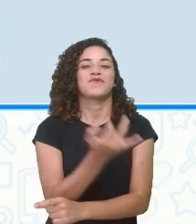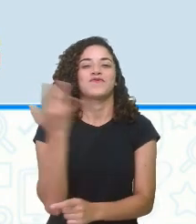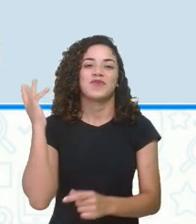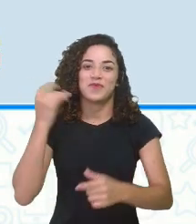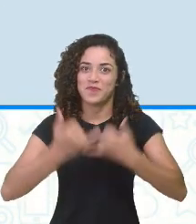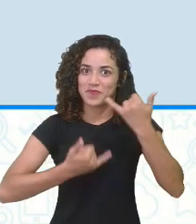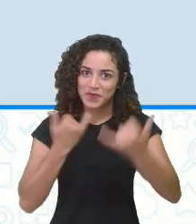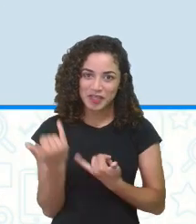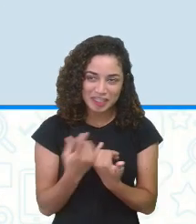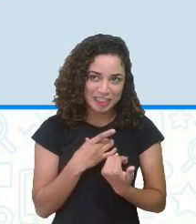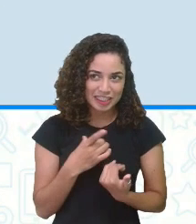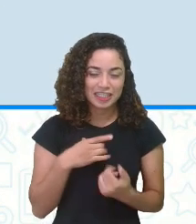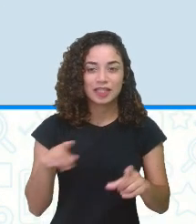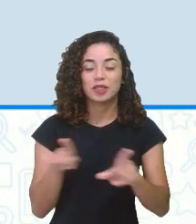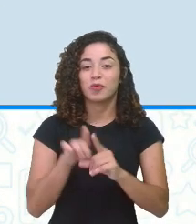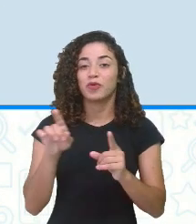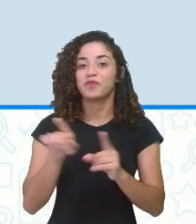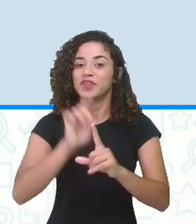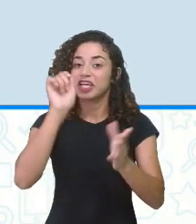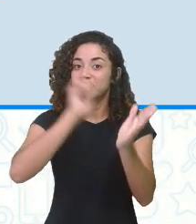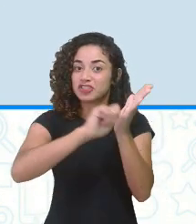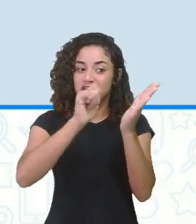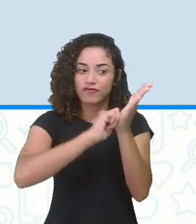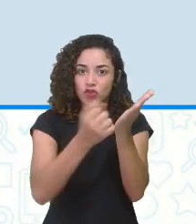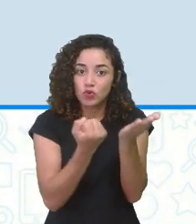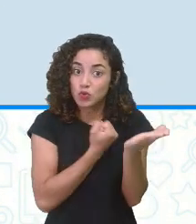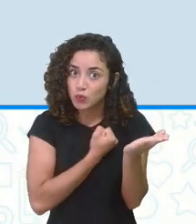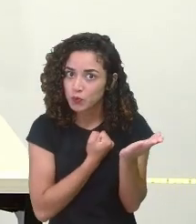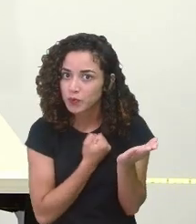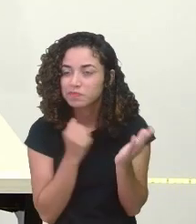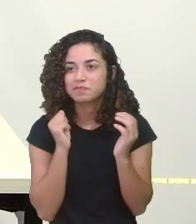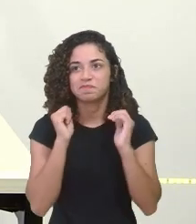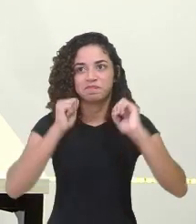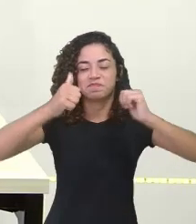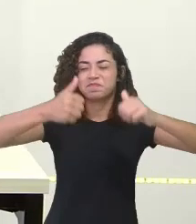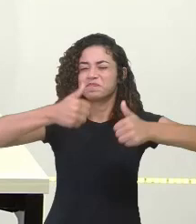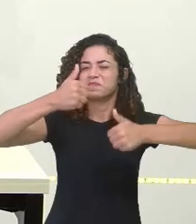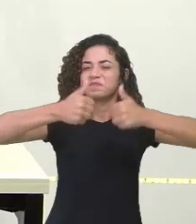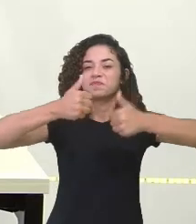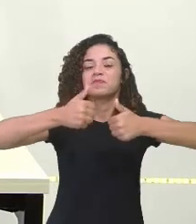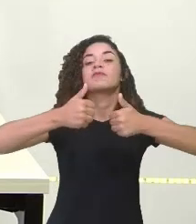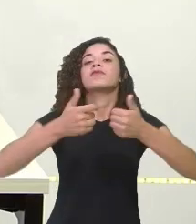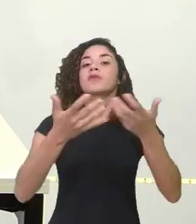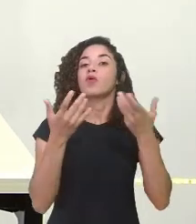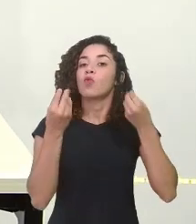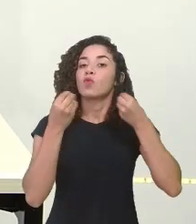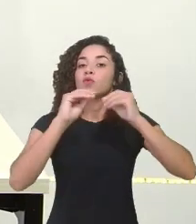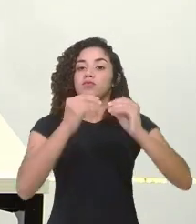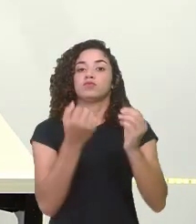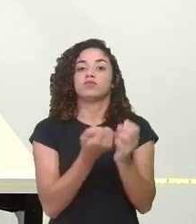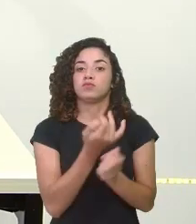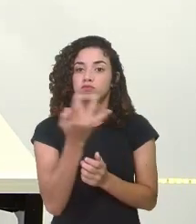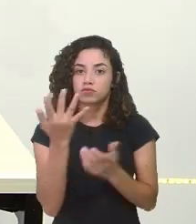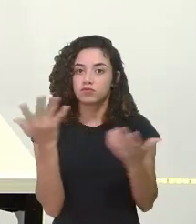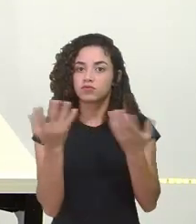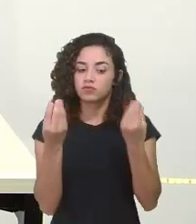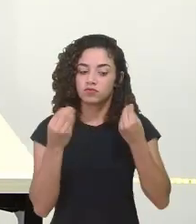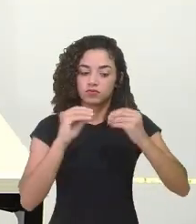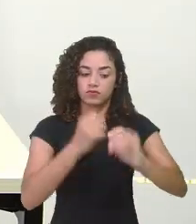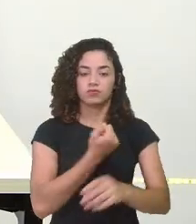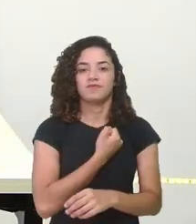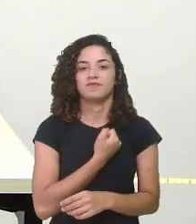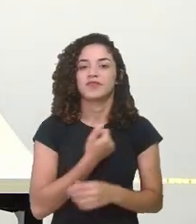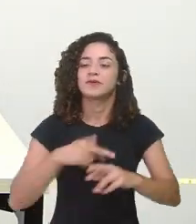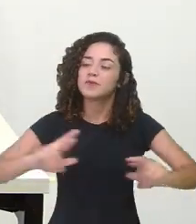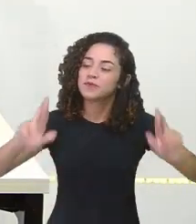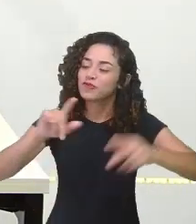tem aí. E registrar em número, tá? Aí eu botei a quantidade e eu quero que você registre em número. Espero que vocês tenham